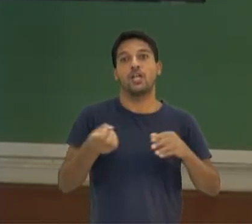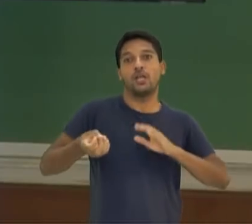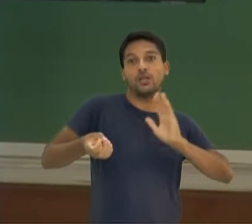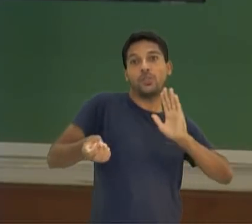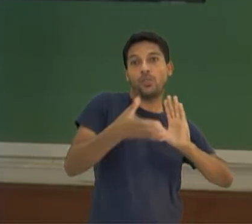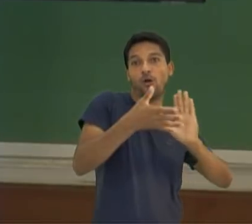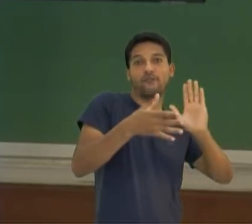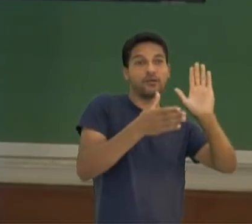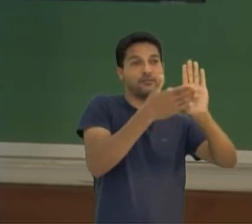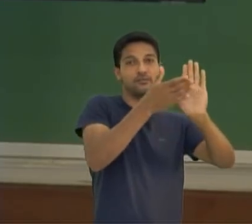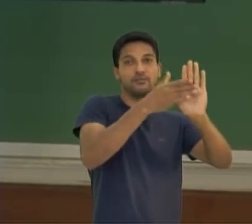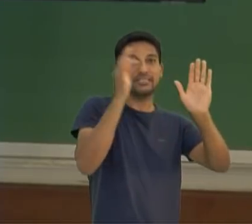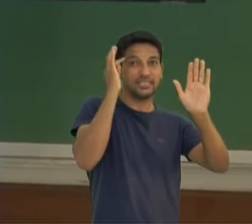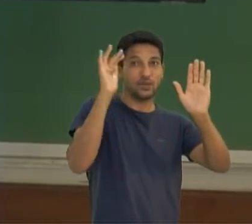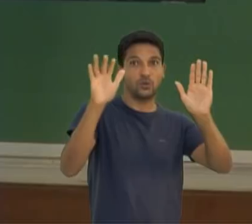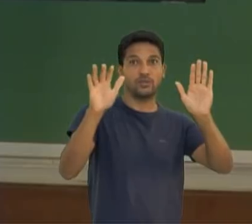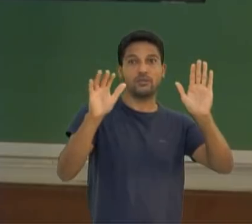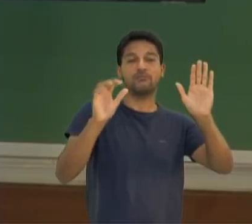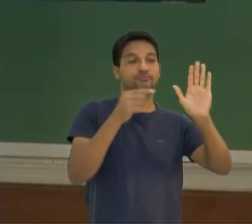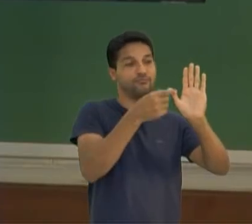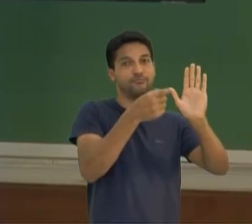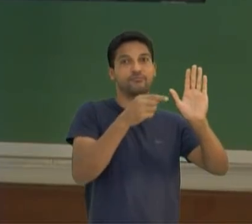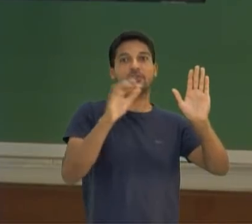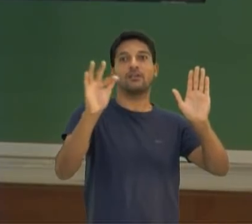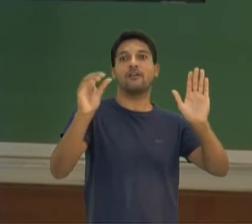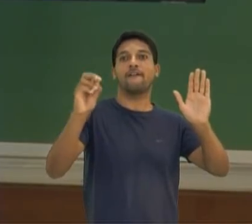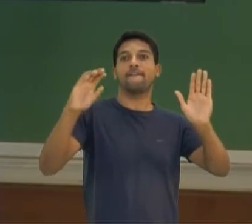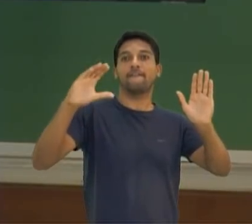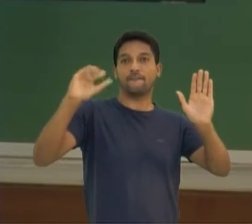força vital. E assim, né,